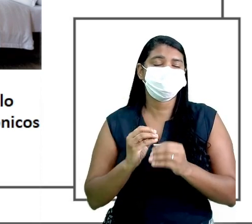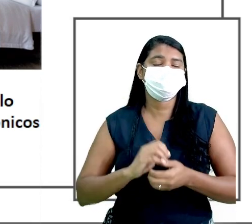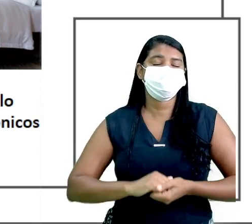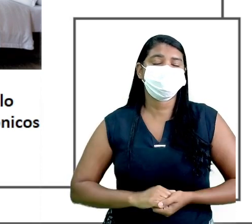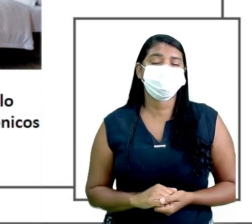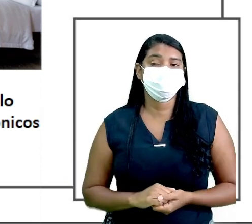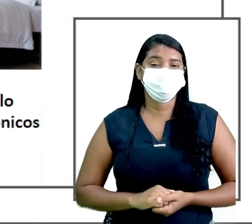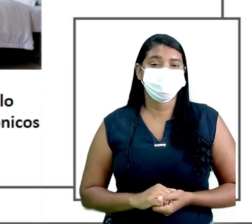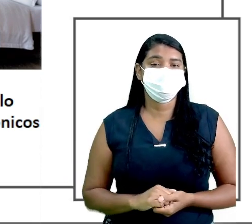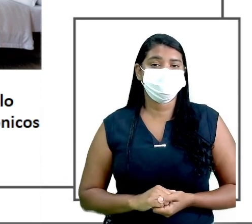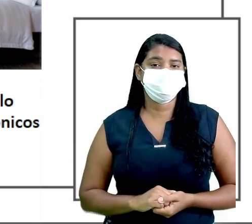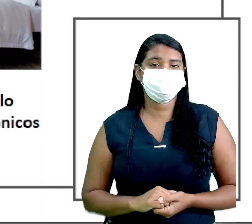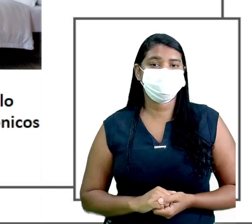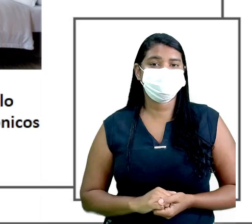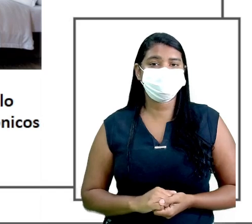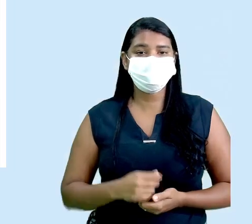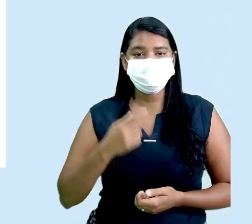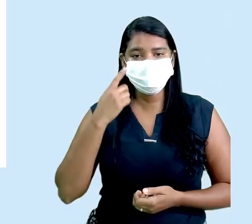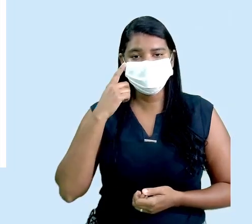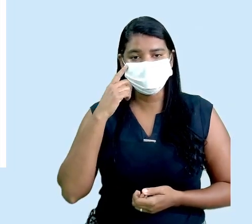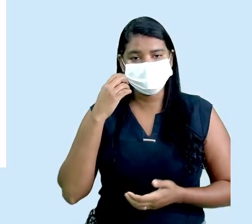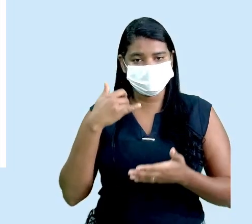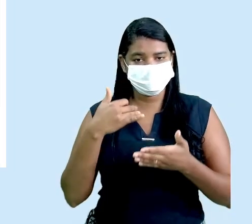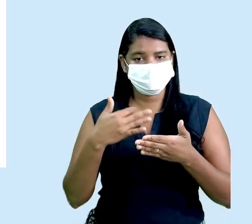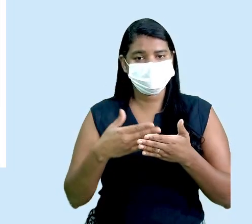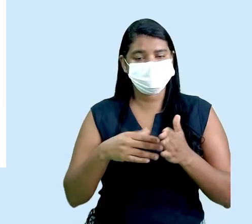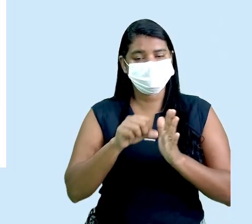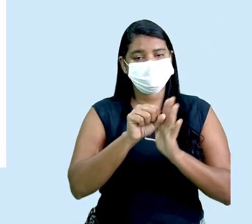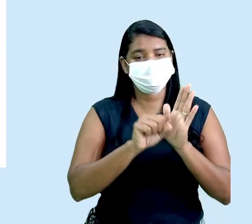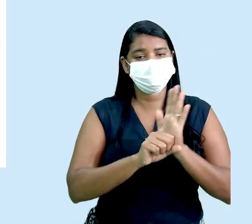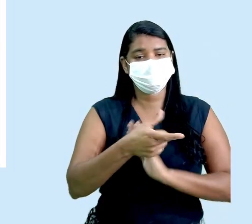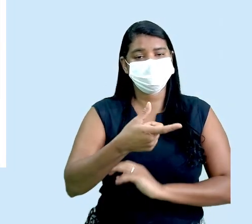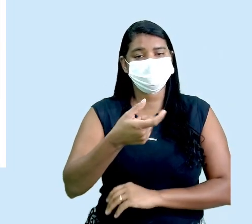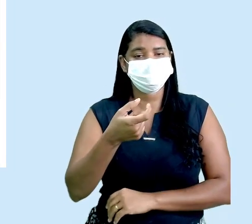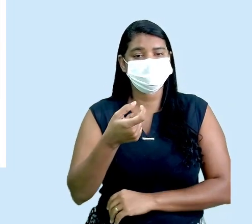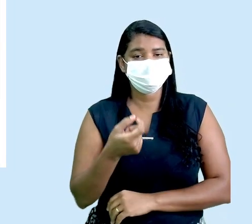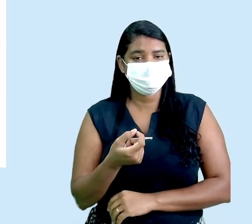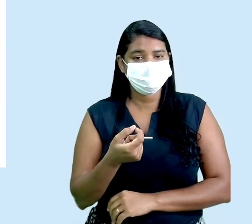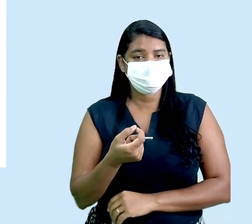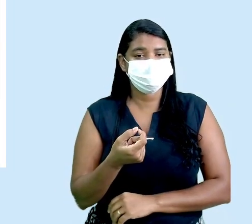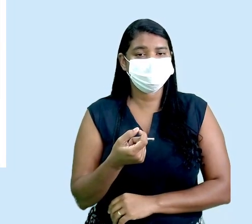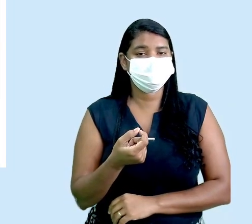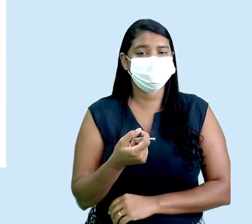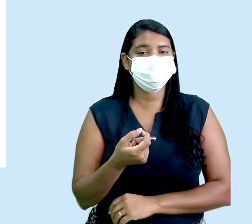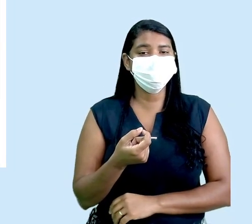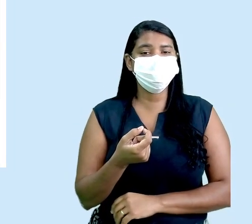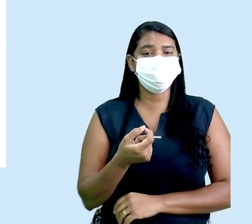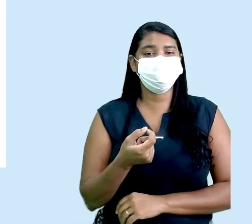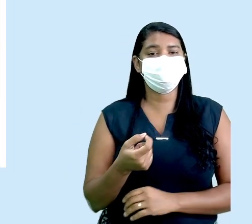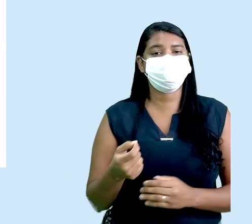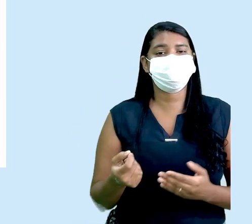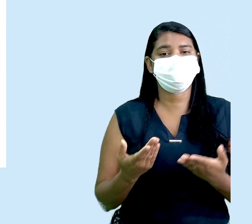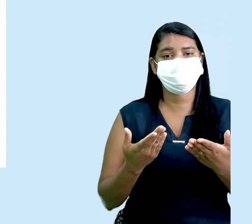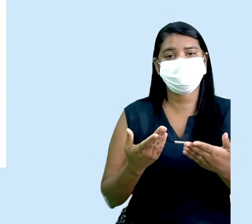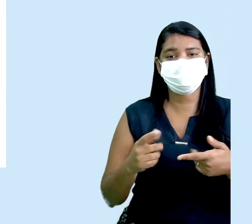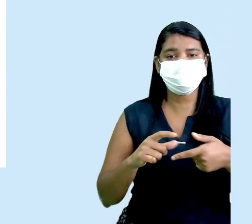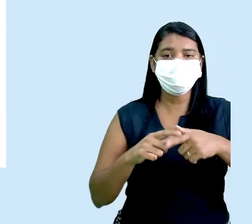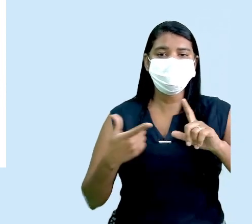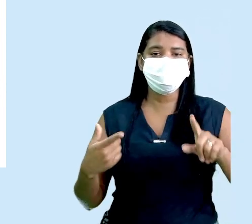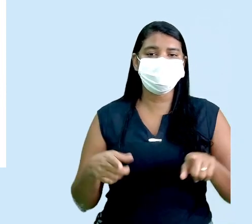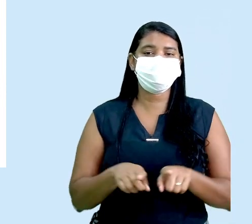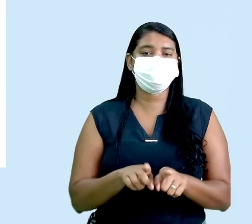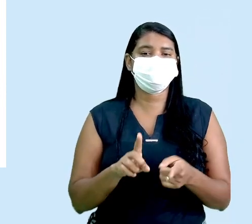gente vê que ao longo do século XX há uma certa proeminência do modernismo,